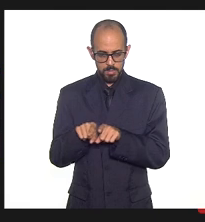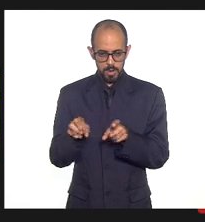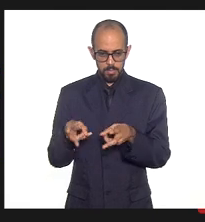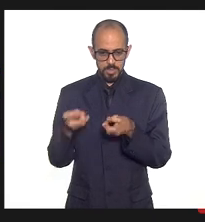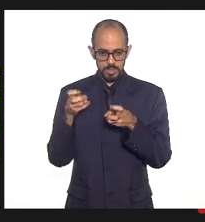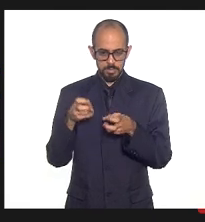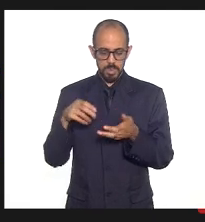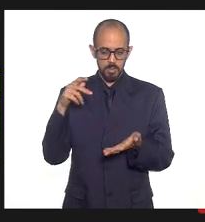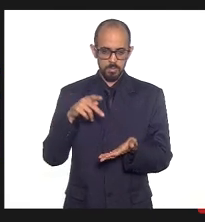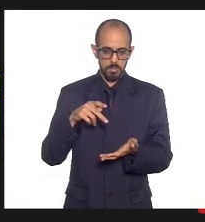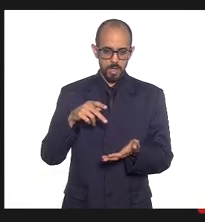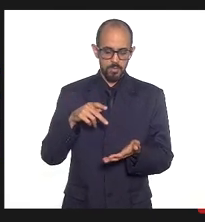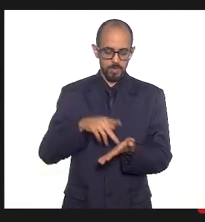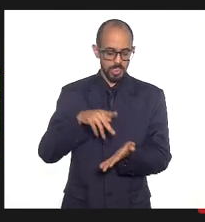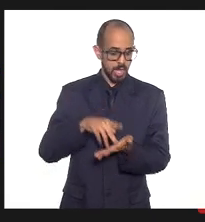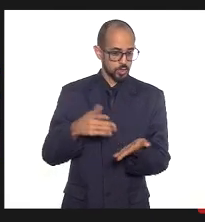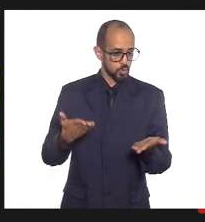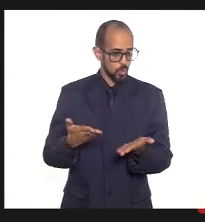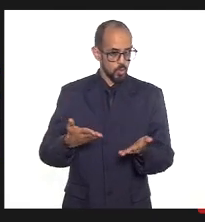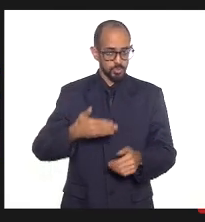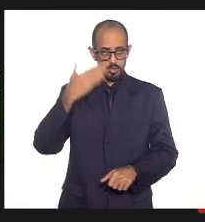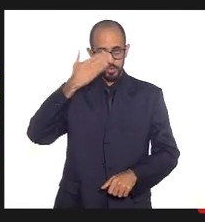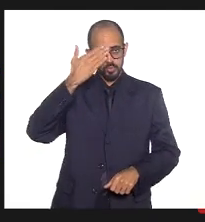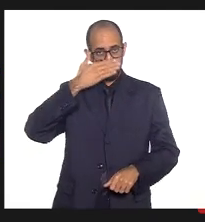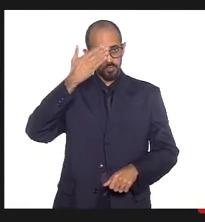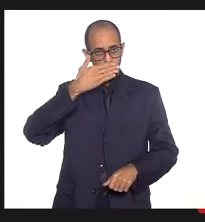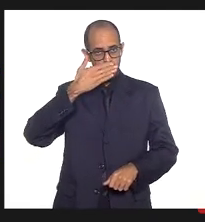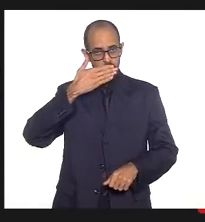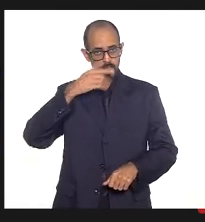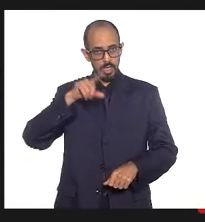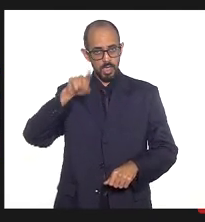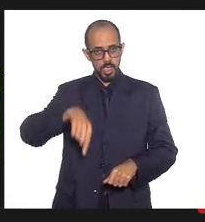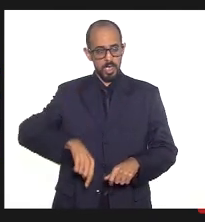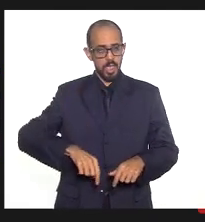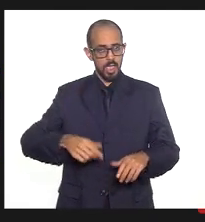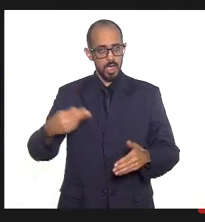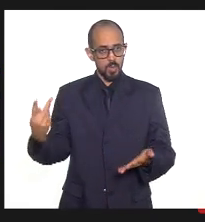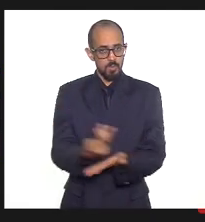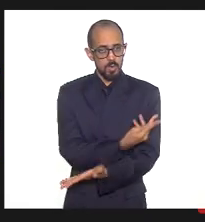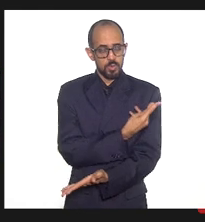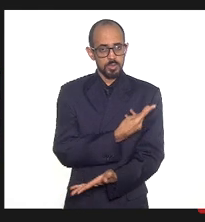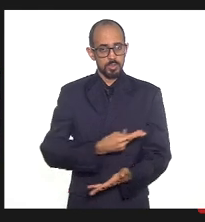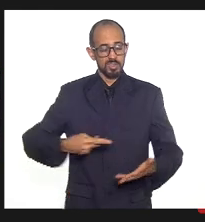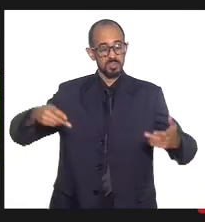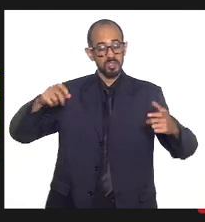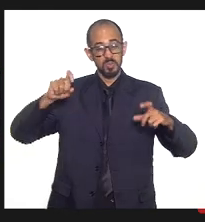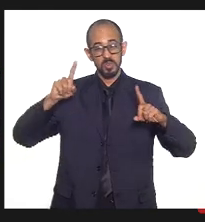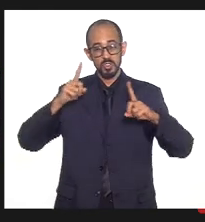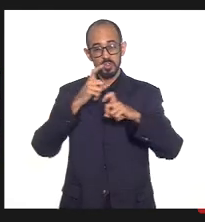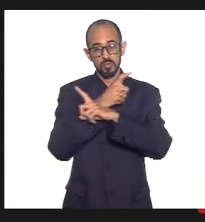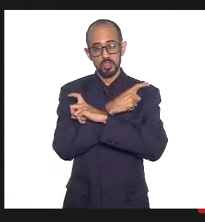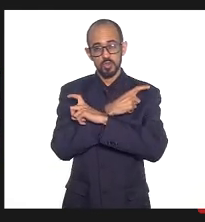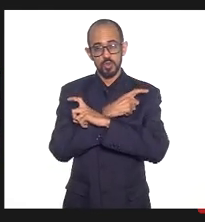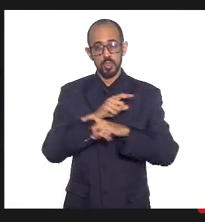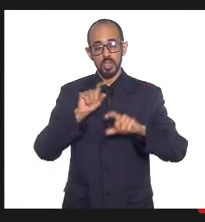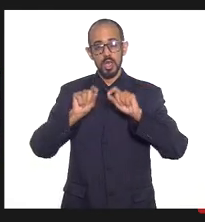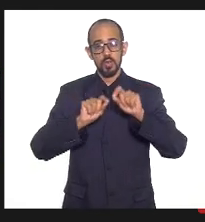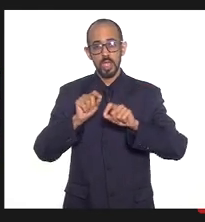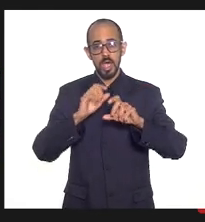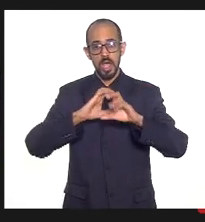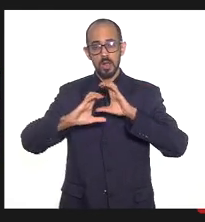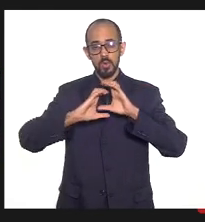hoje quase invisível mesmo. É uma situação dramática hoje a questão da